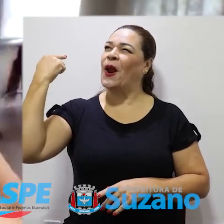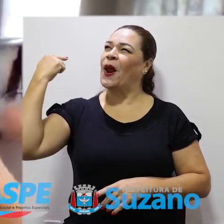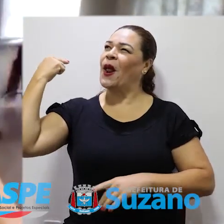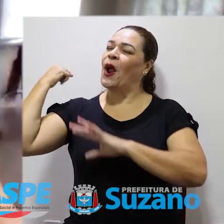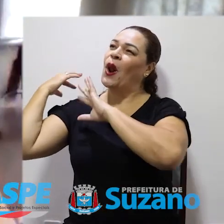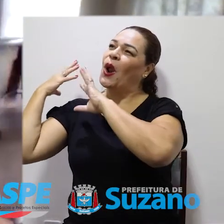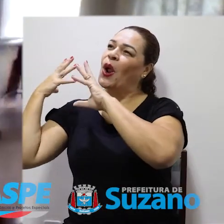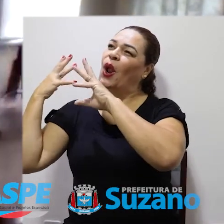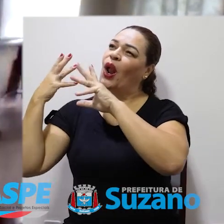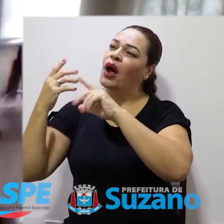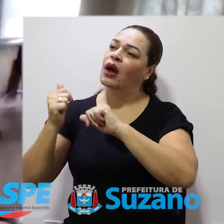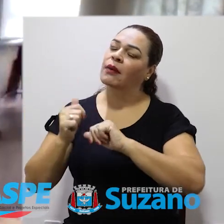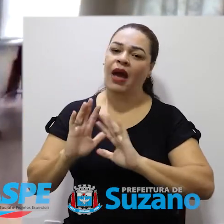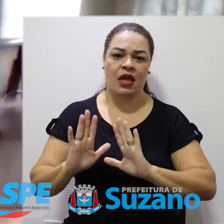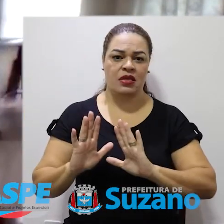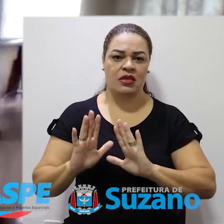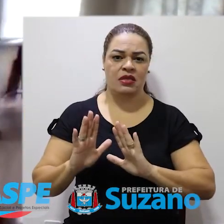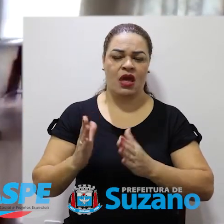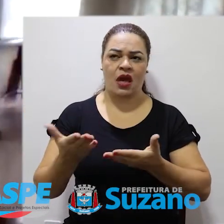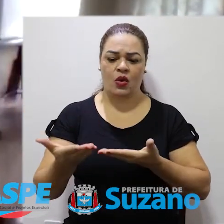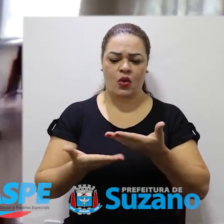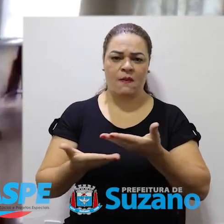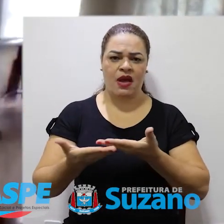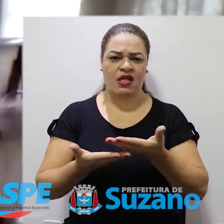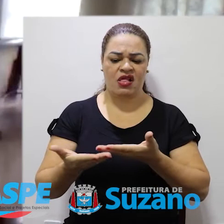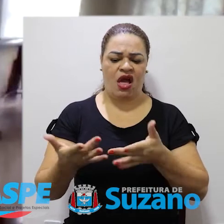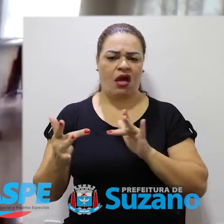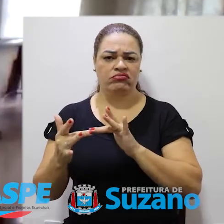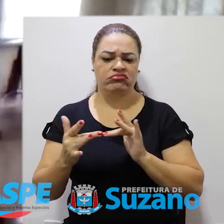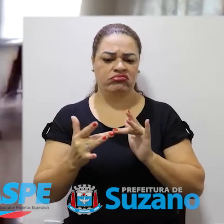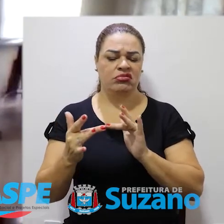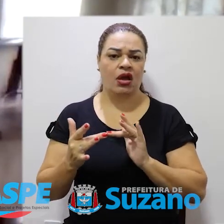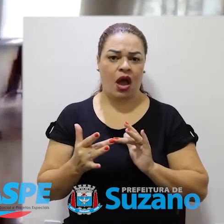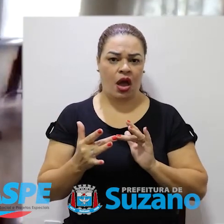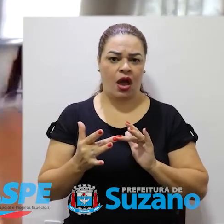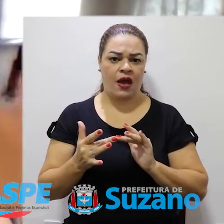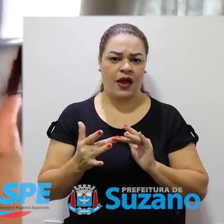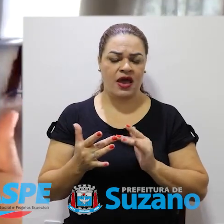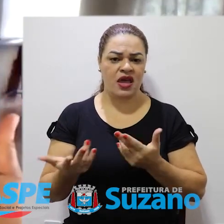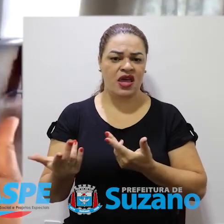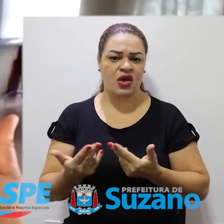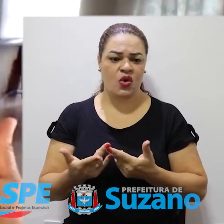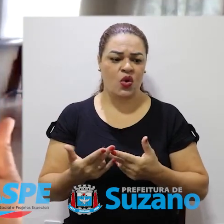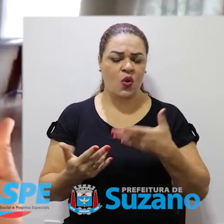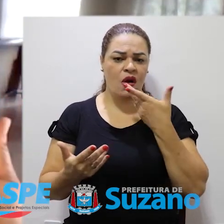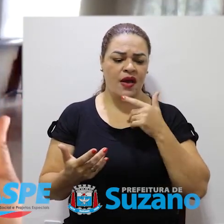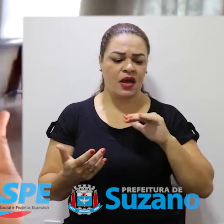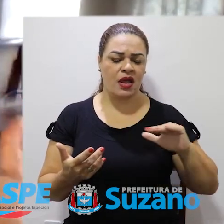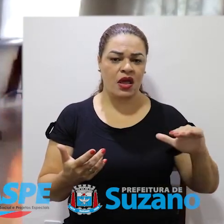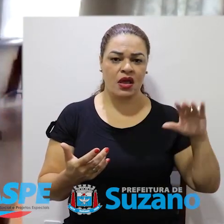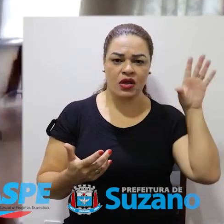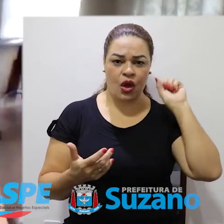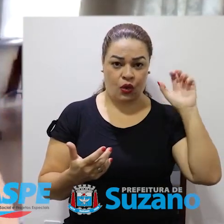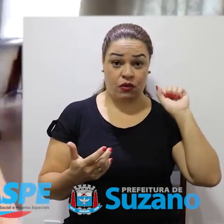essa criança surda não tem essa língua compartilhada em casa com uma criança ouvinte. Então, falta para ela isso,